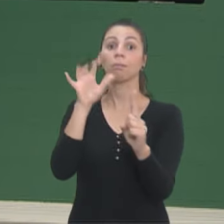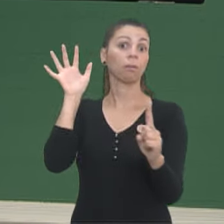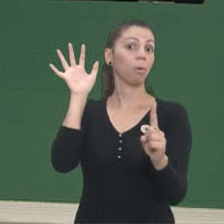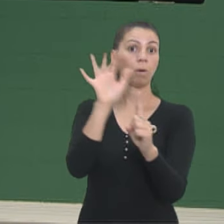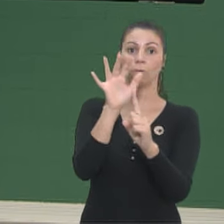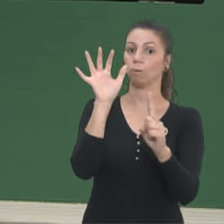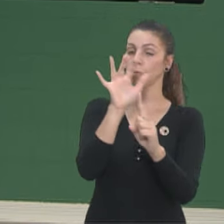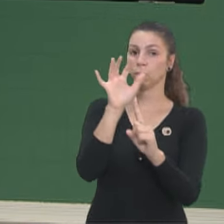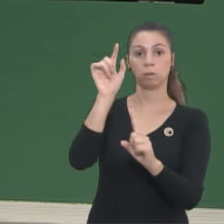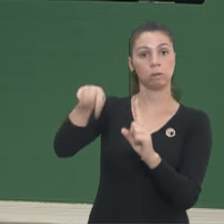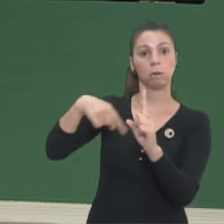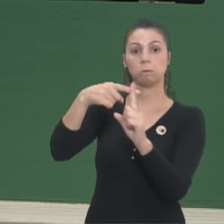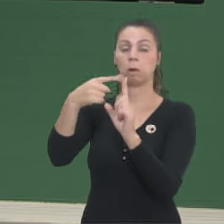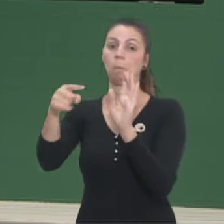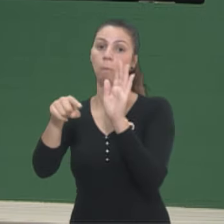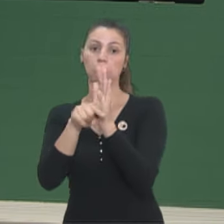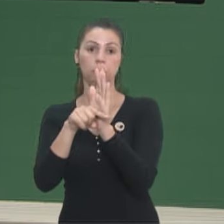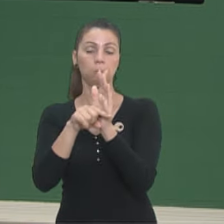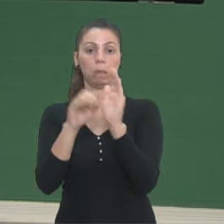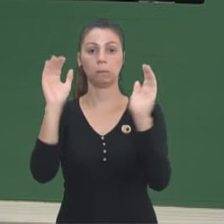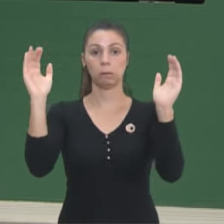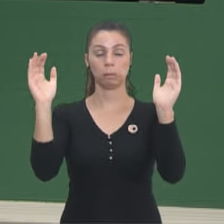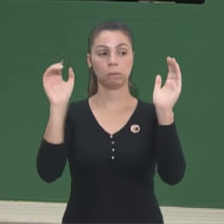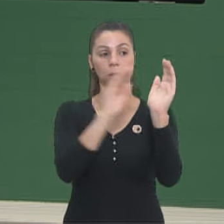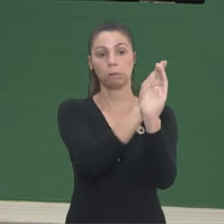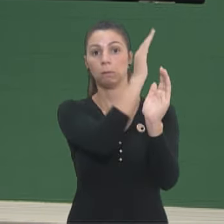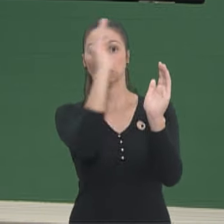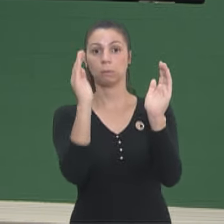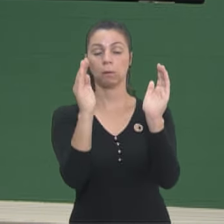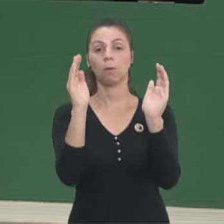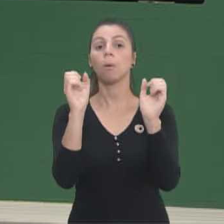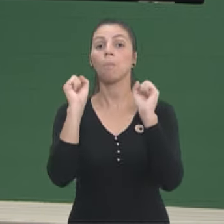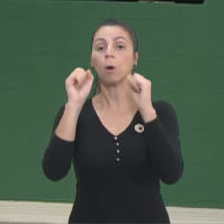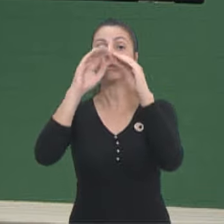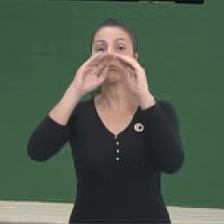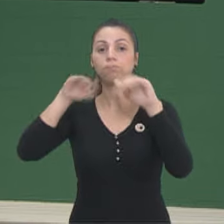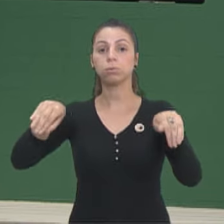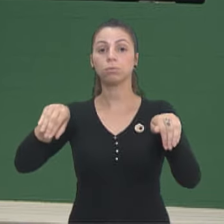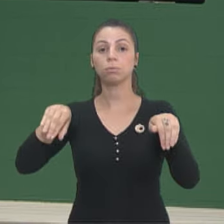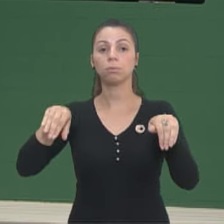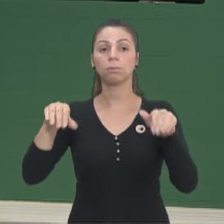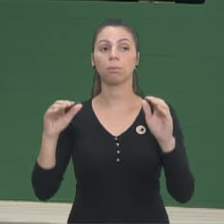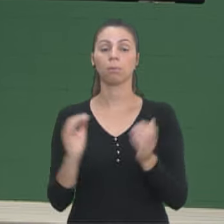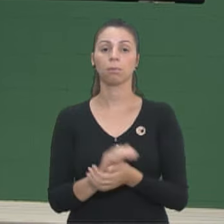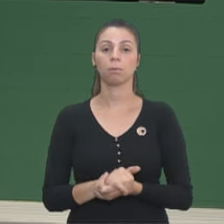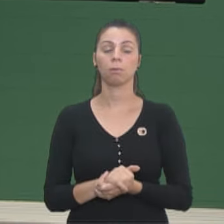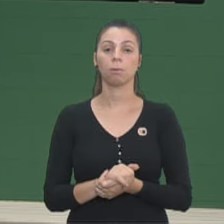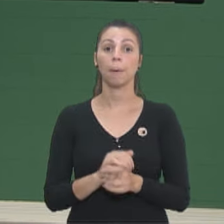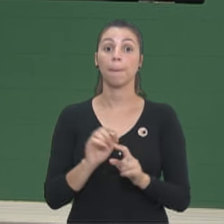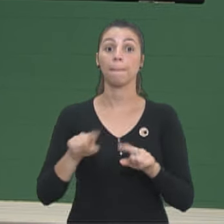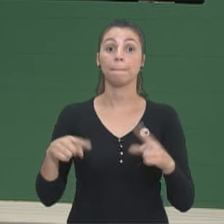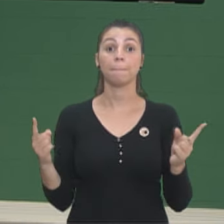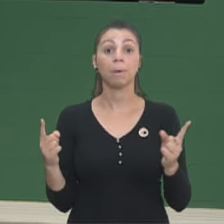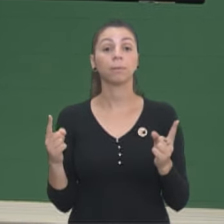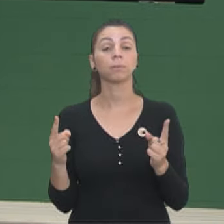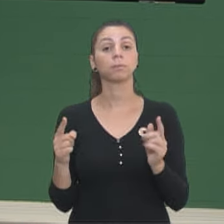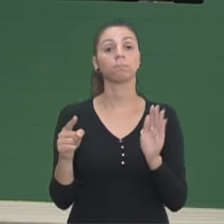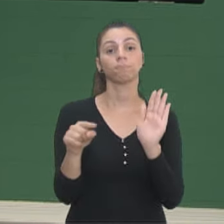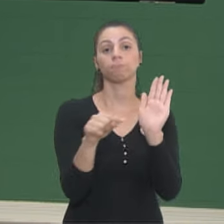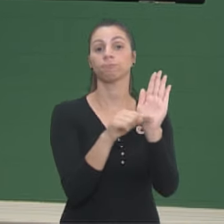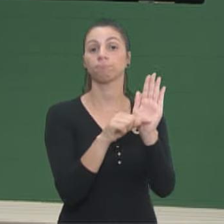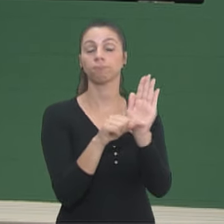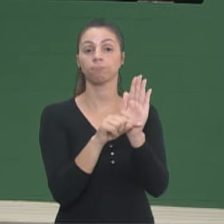de dentro, então eu posso simplesmente eliminar os parênteses, tá? Mas o sinal de menos, antes